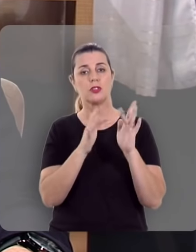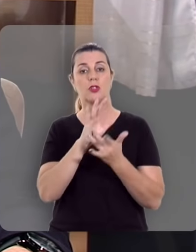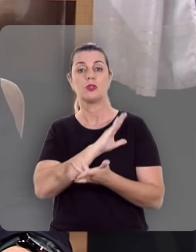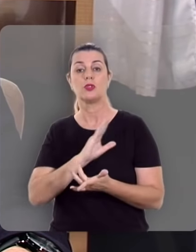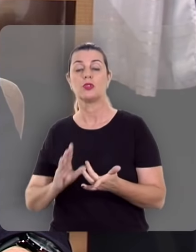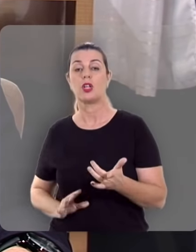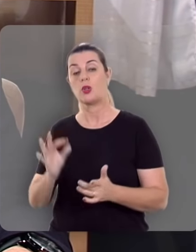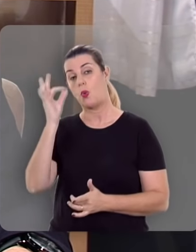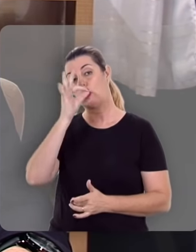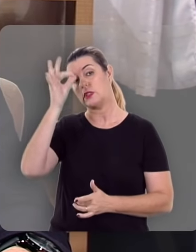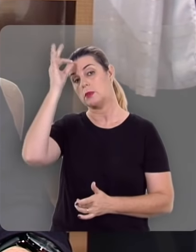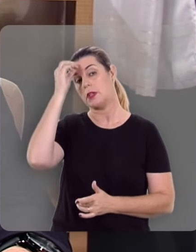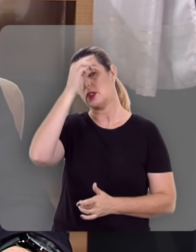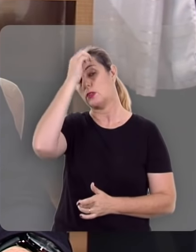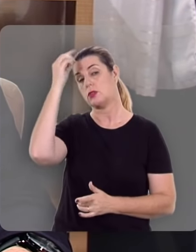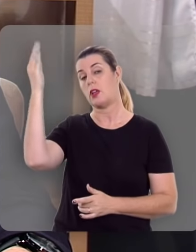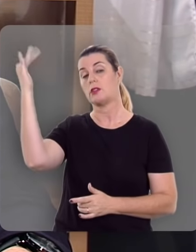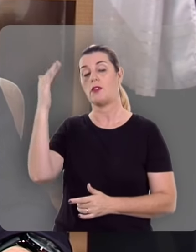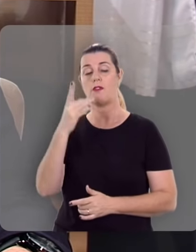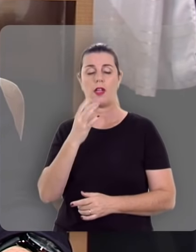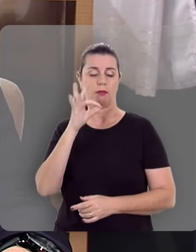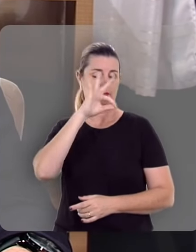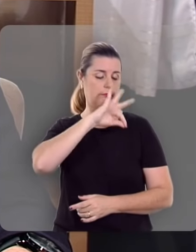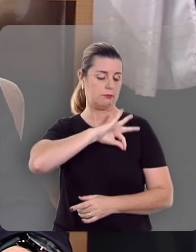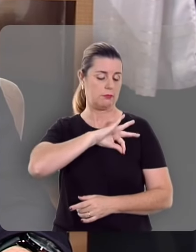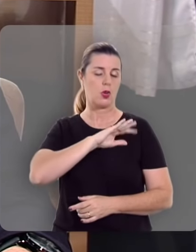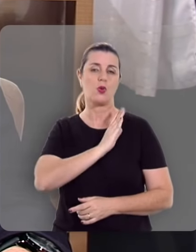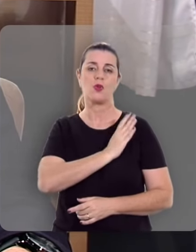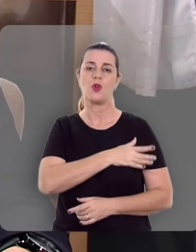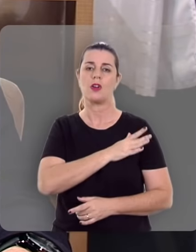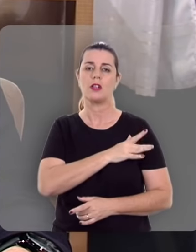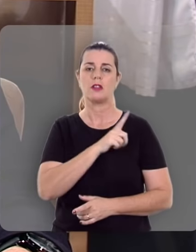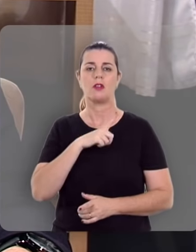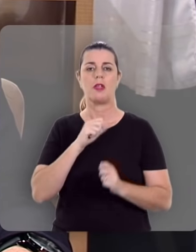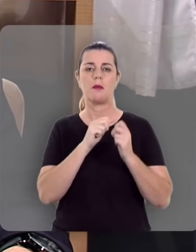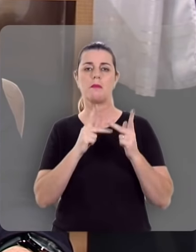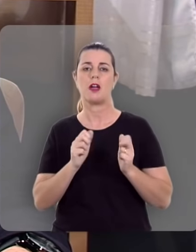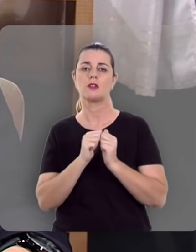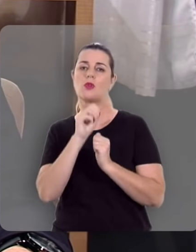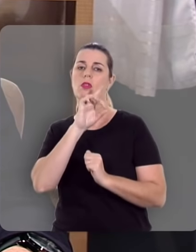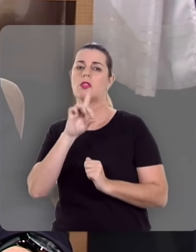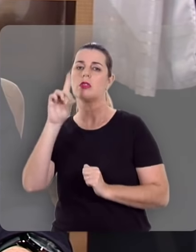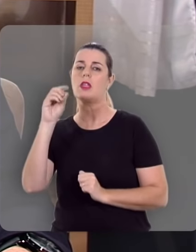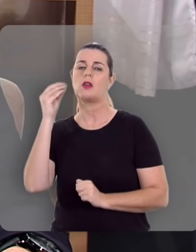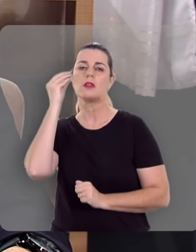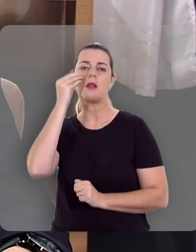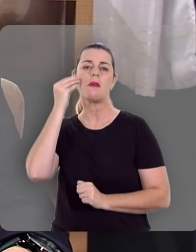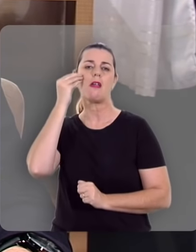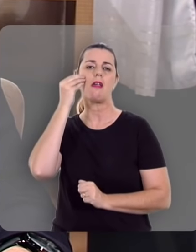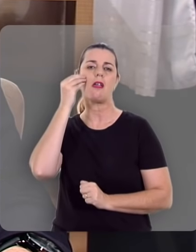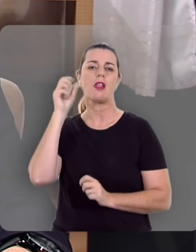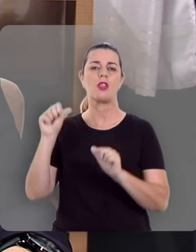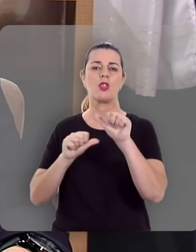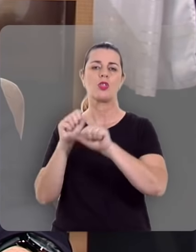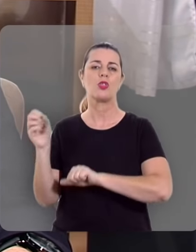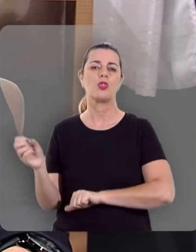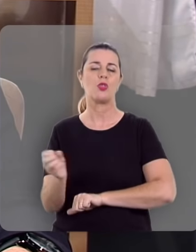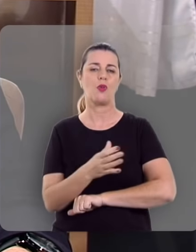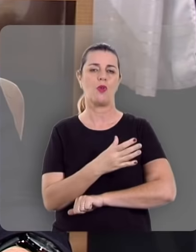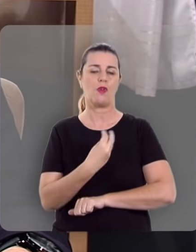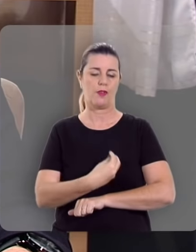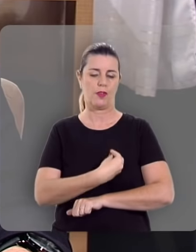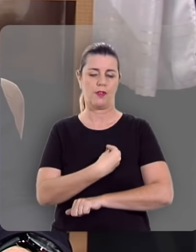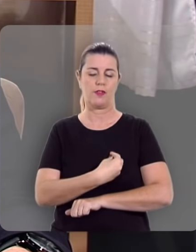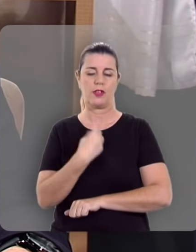Cristo Jesus, o Espírito Santo virá habitar no seu coração. Você terá paz com Deus, experimentará